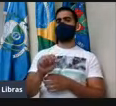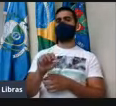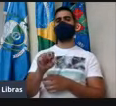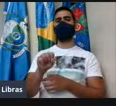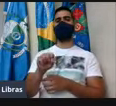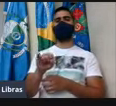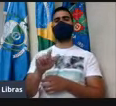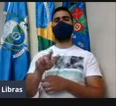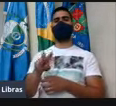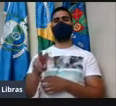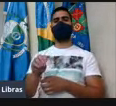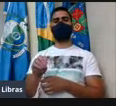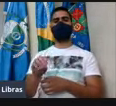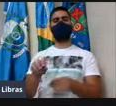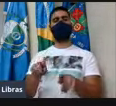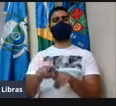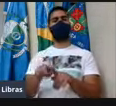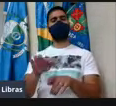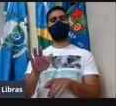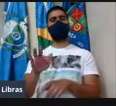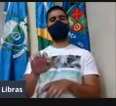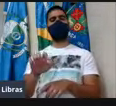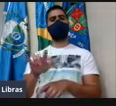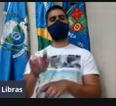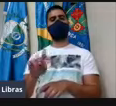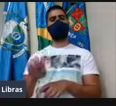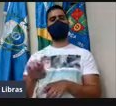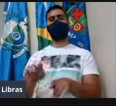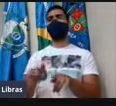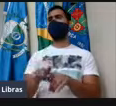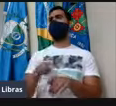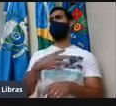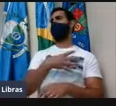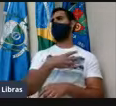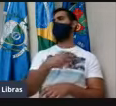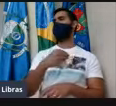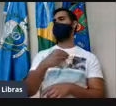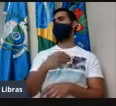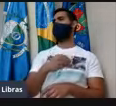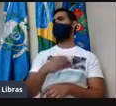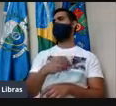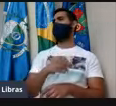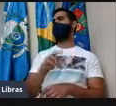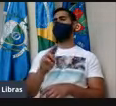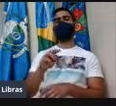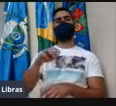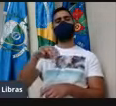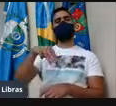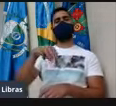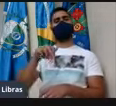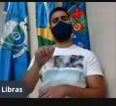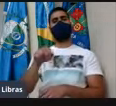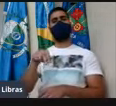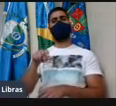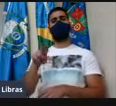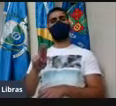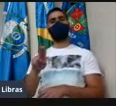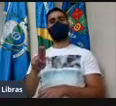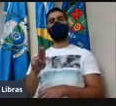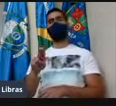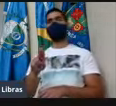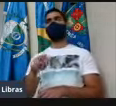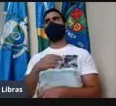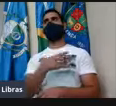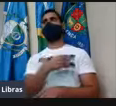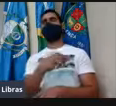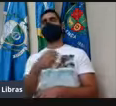Silvio, o Felipe, seu irmão, e principalmente sua filhinha carinhosamente chamada Manu, uma deixou